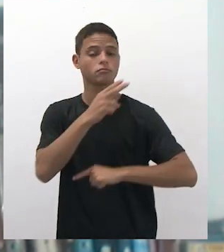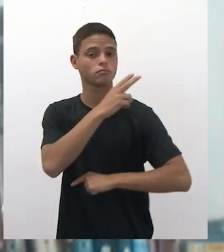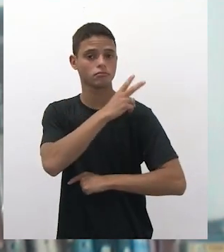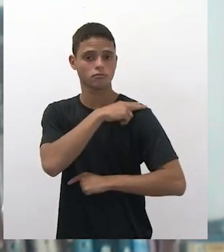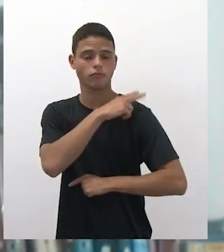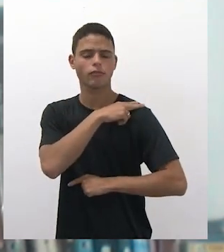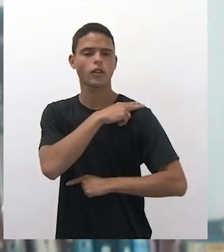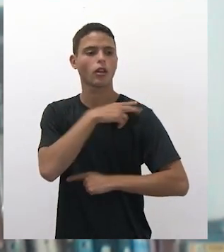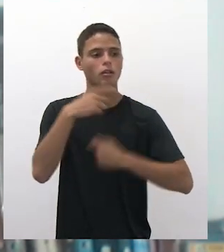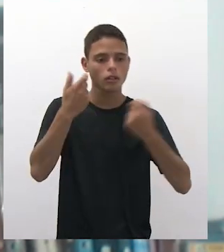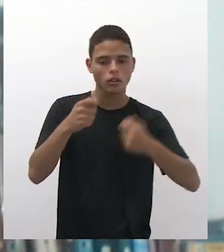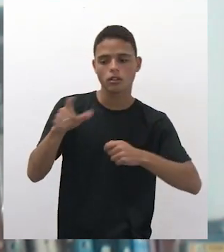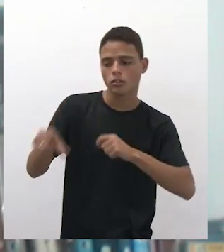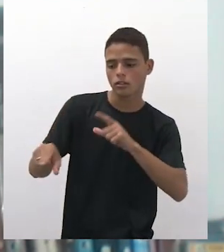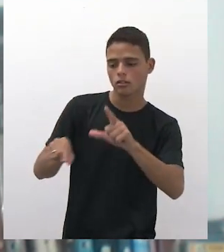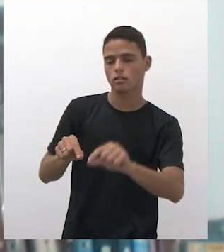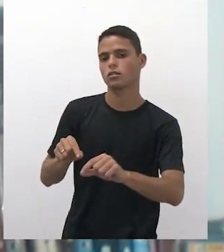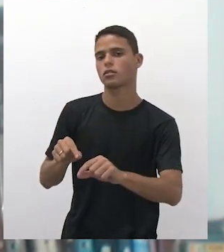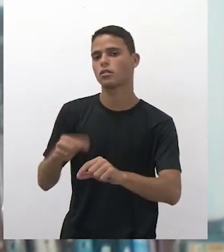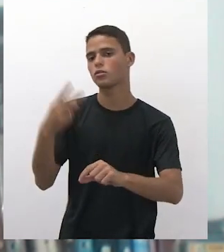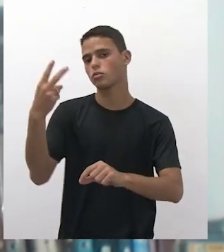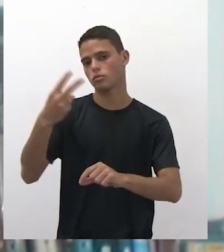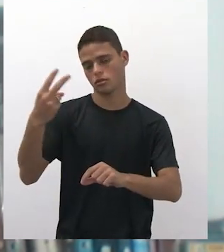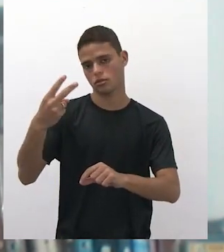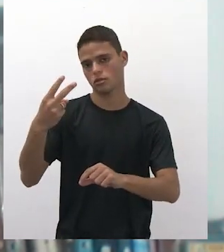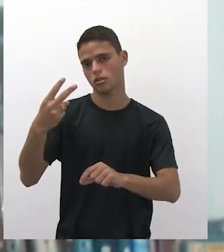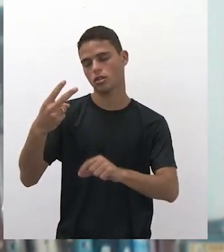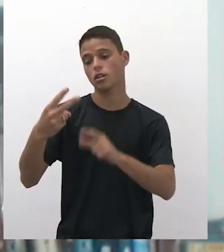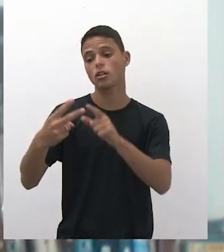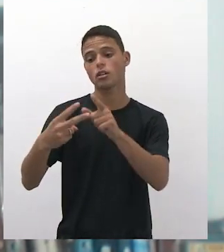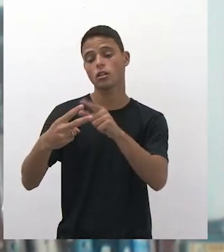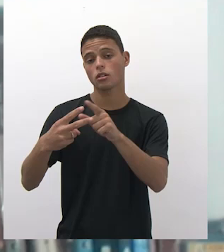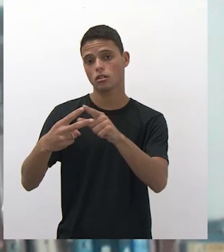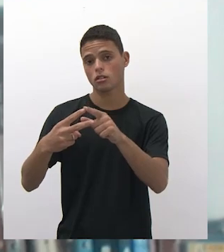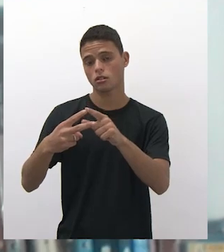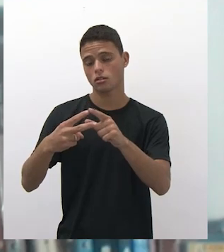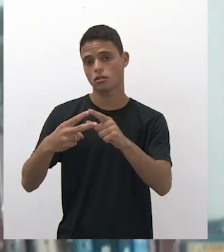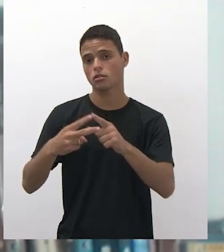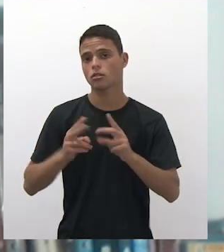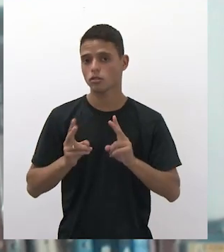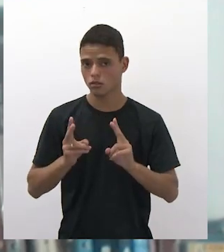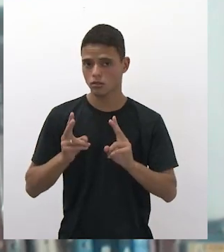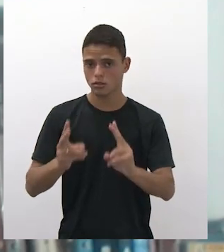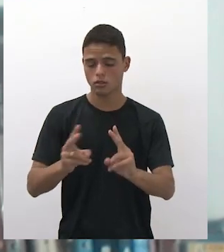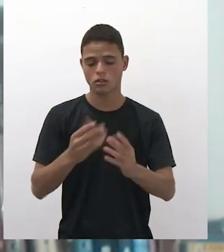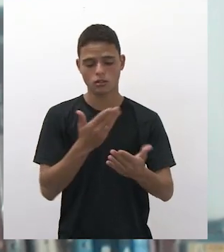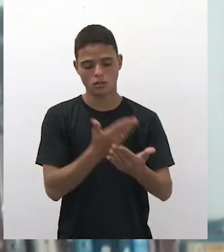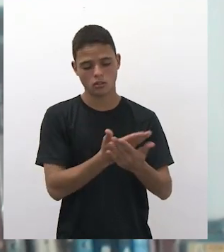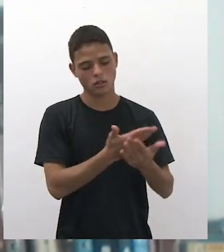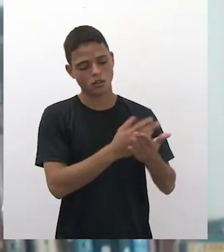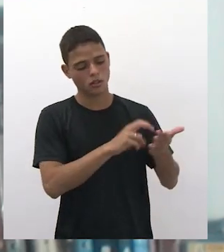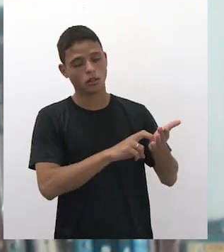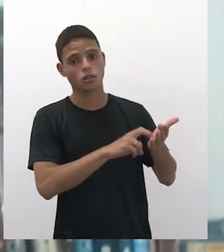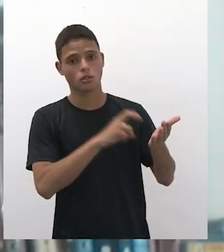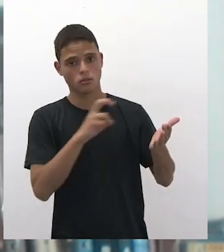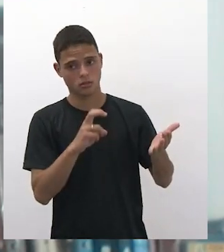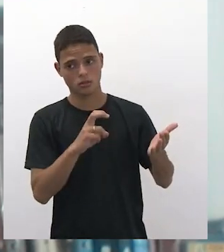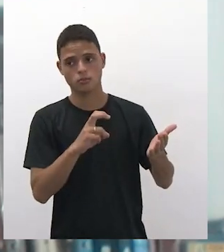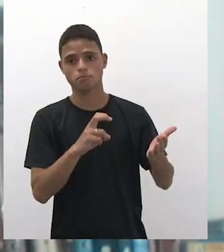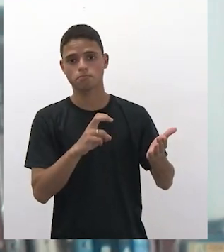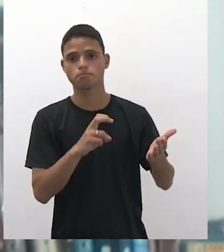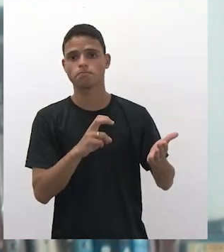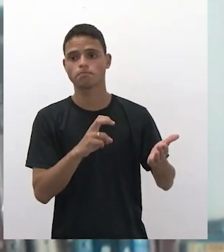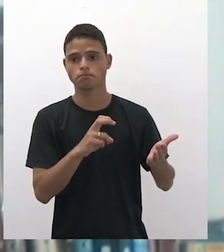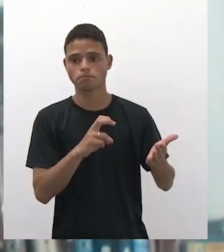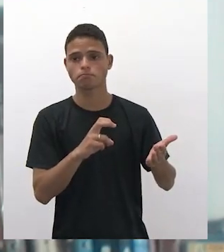que escolher, eu tinha 2 opções. Ou eu continuava de manhã, no período da manhã,